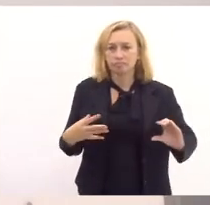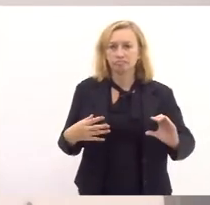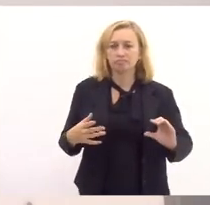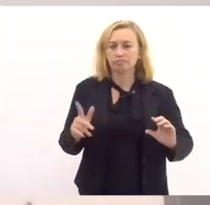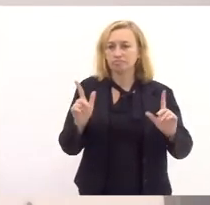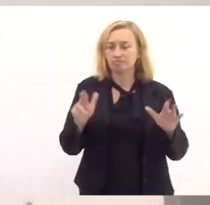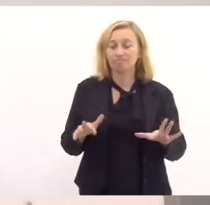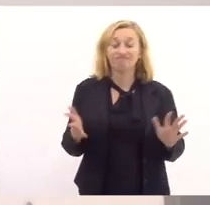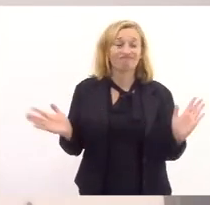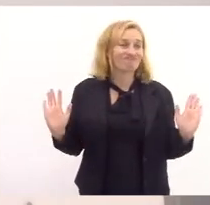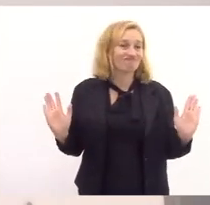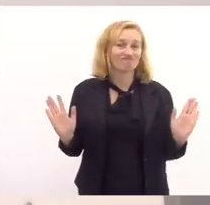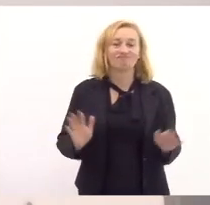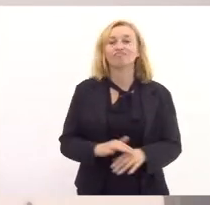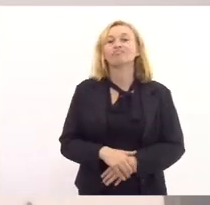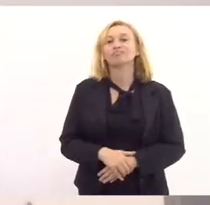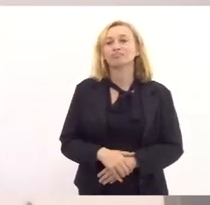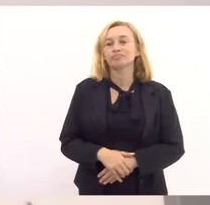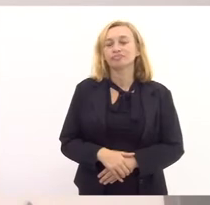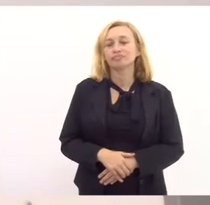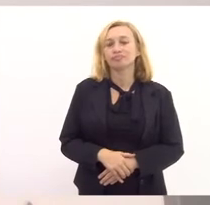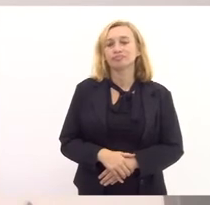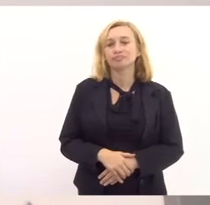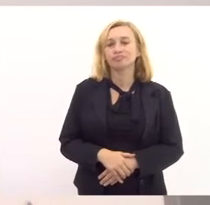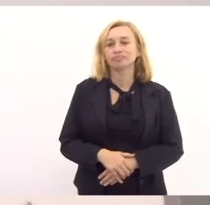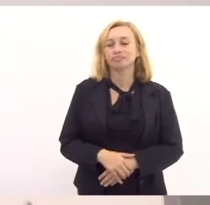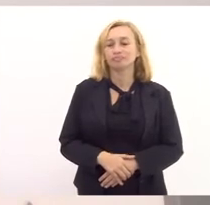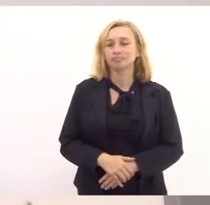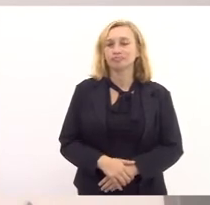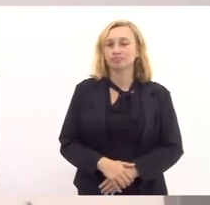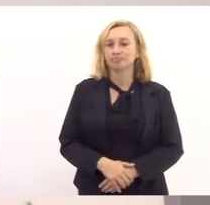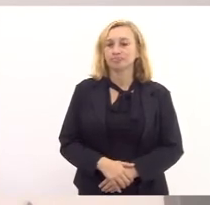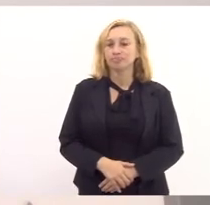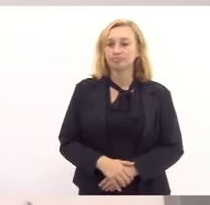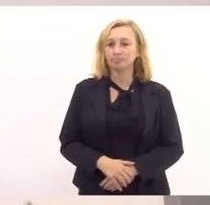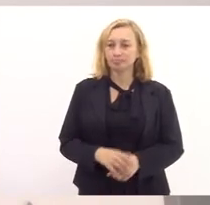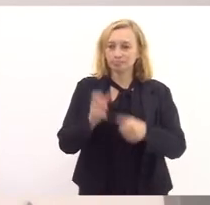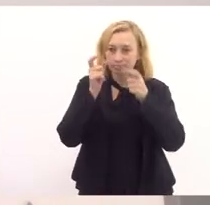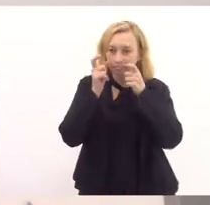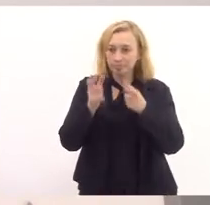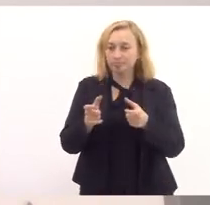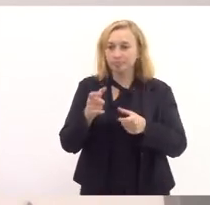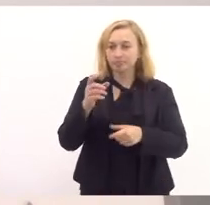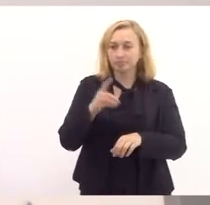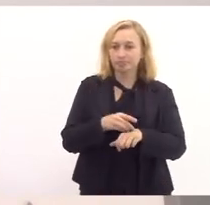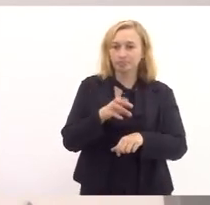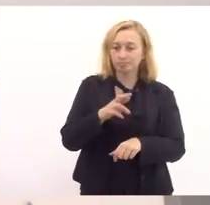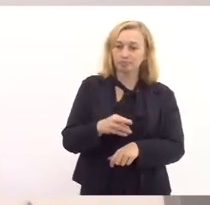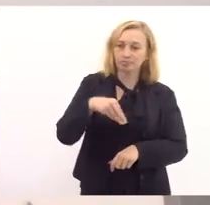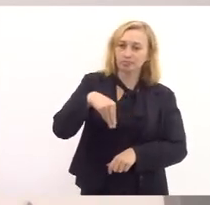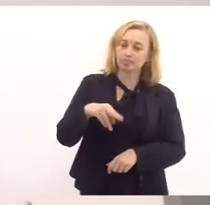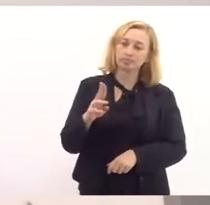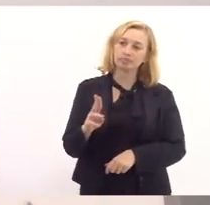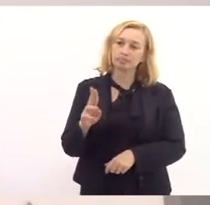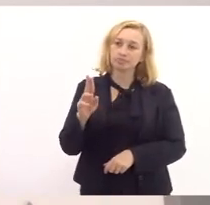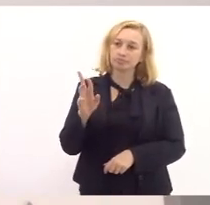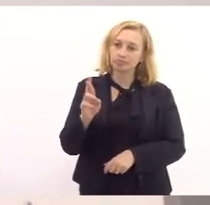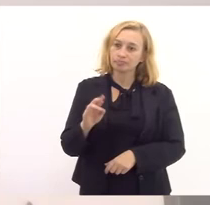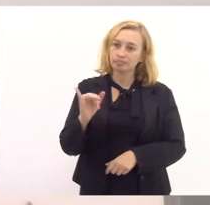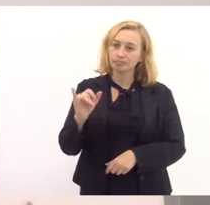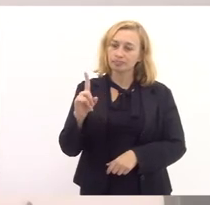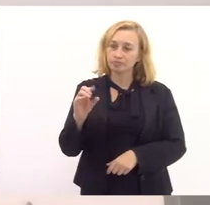totalmente distinta. Então, eu só estou chamando a atenção, doutor Murilo, porque também essa é uma questão